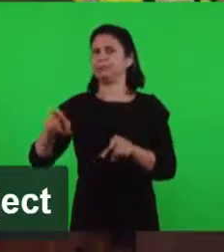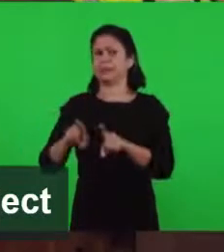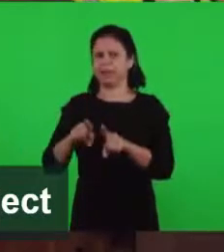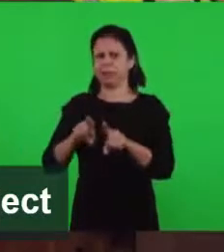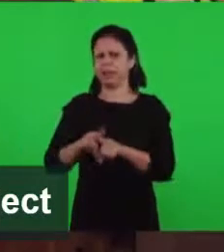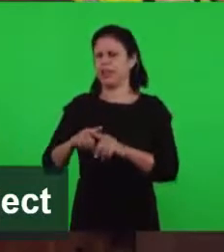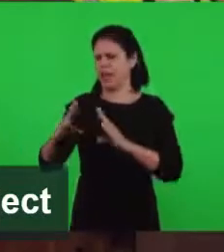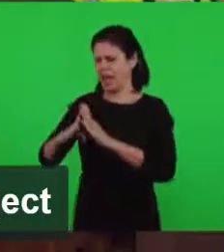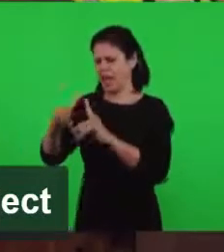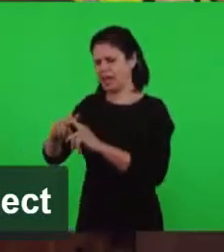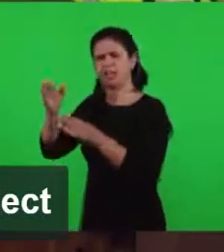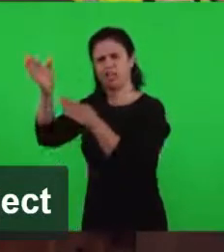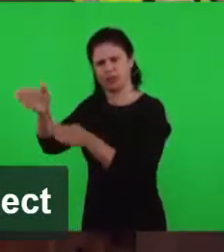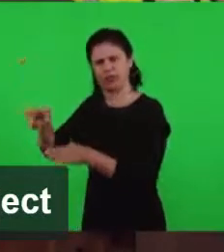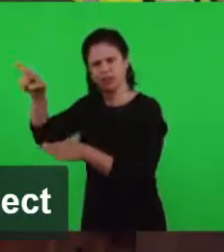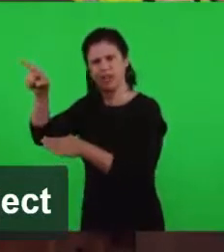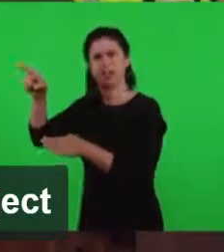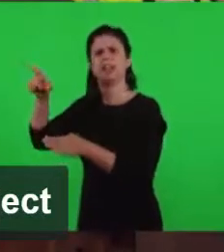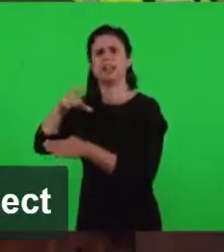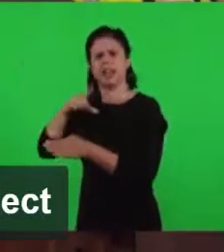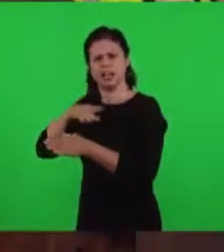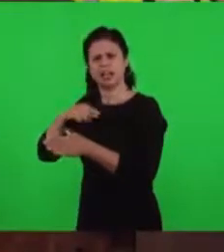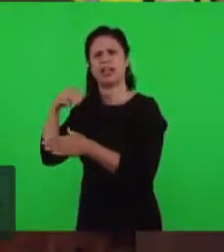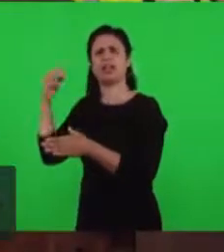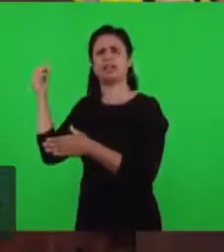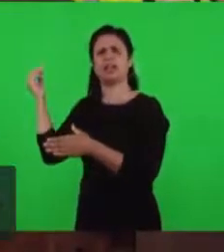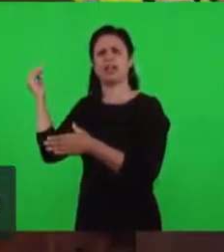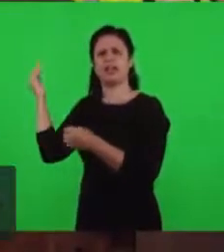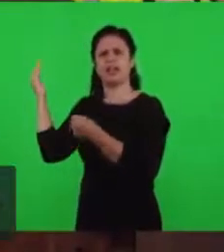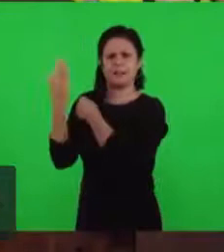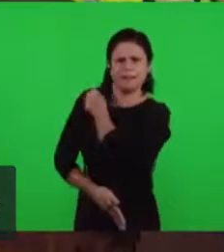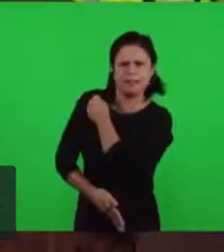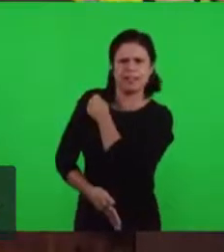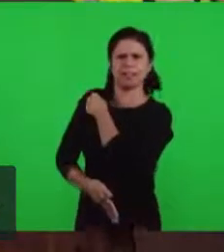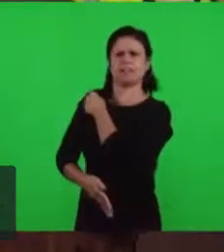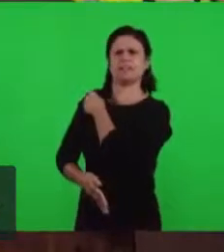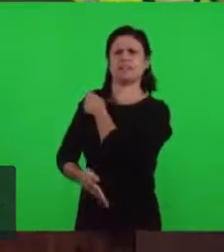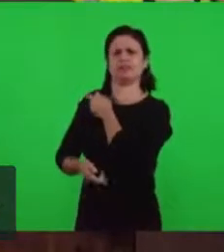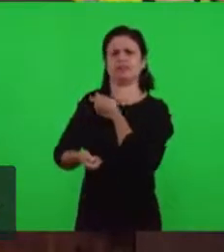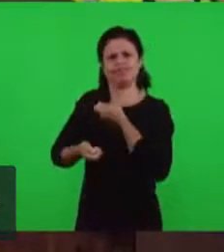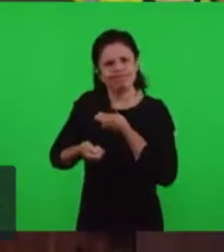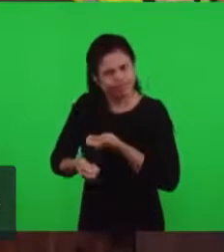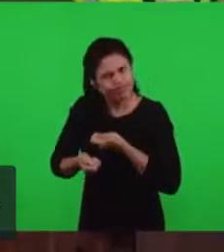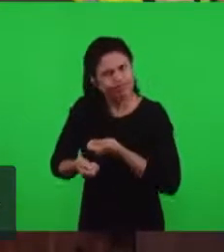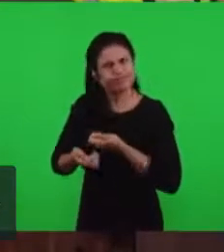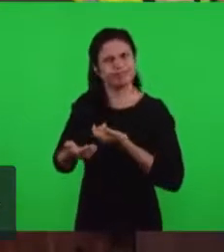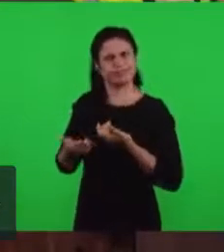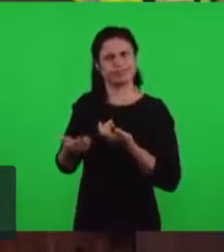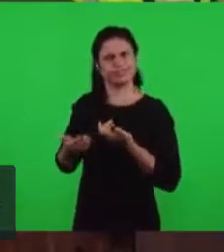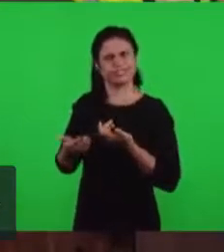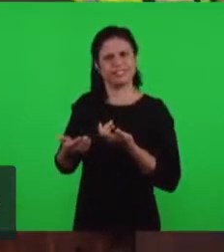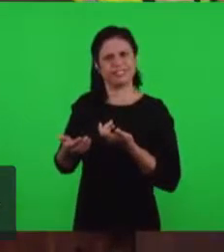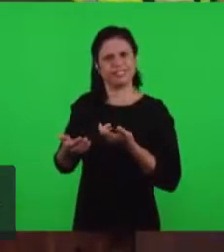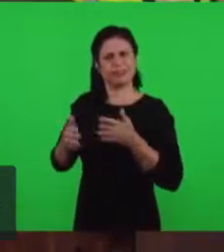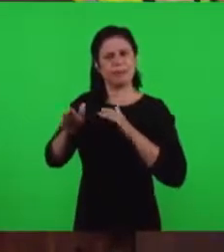igreja de ataque do projeto está exatamente nessa palavra que entrar no